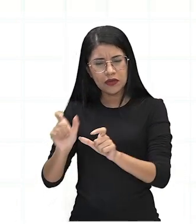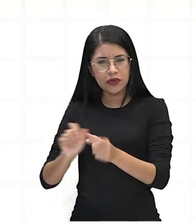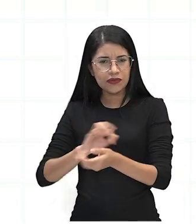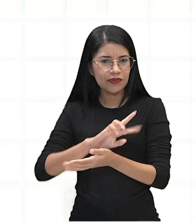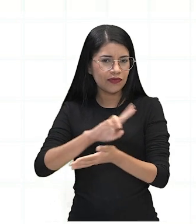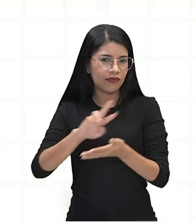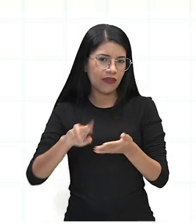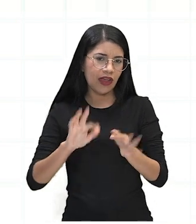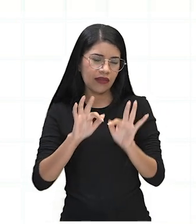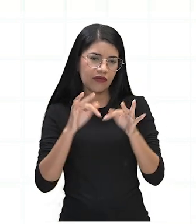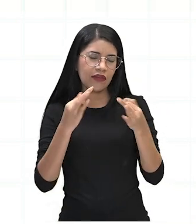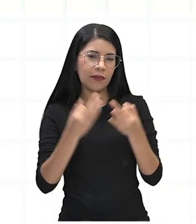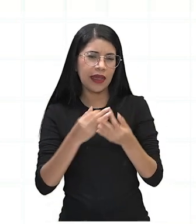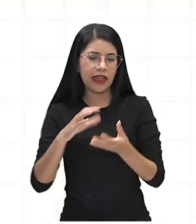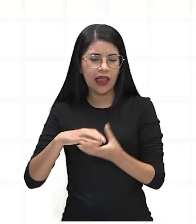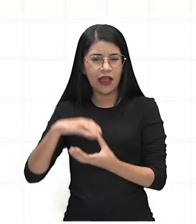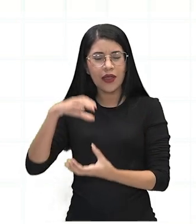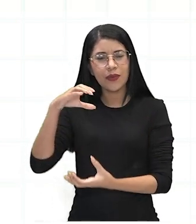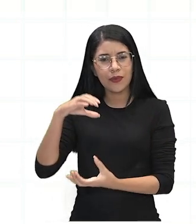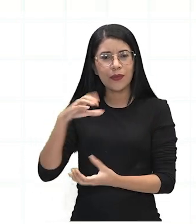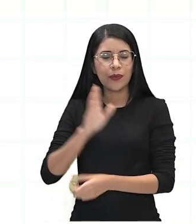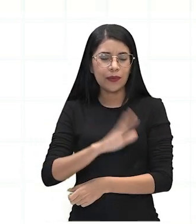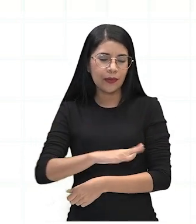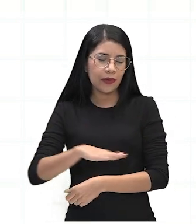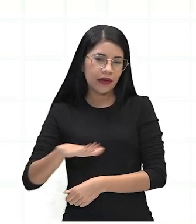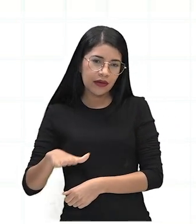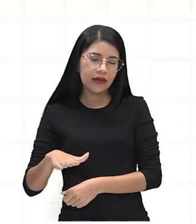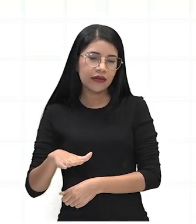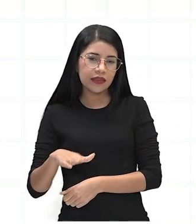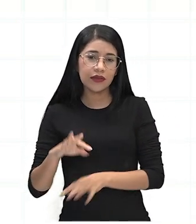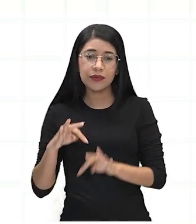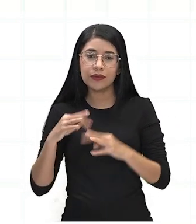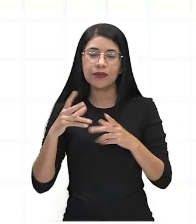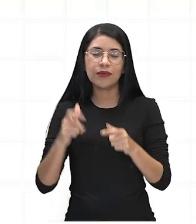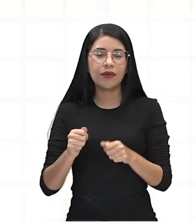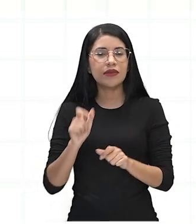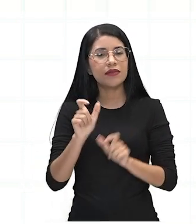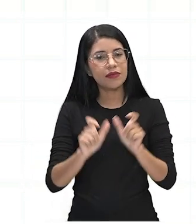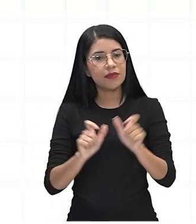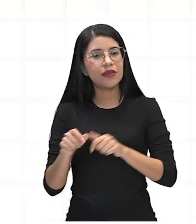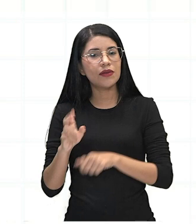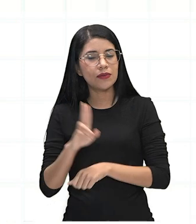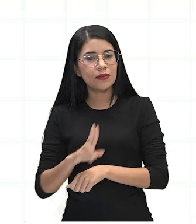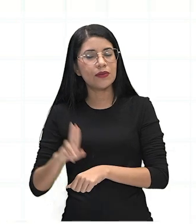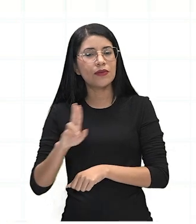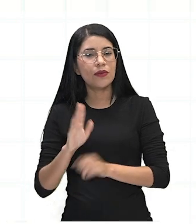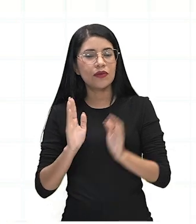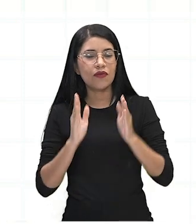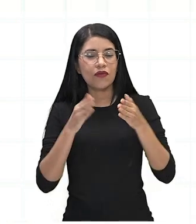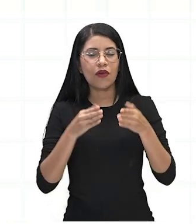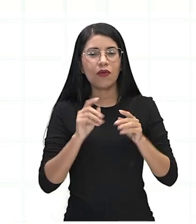pais, são os adultos, as crianças, todo mundo atualmente está muito